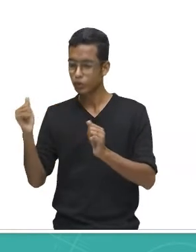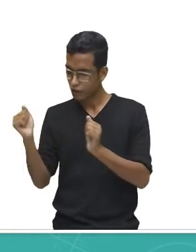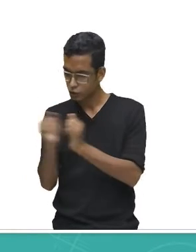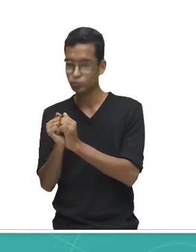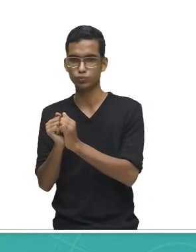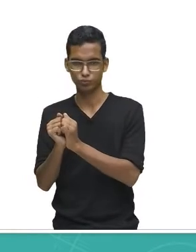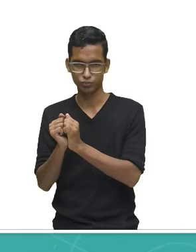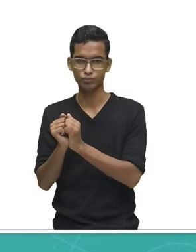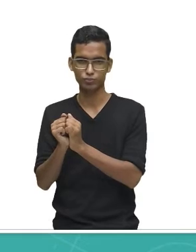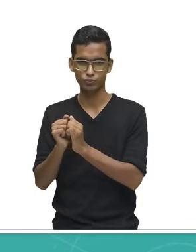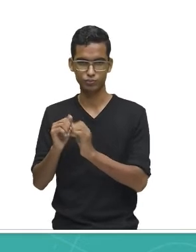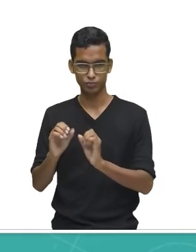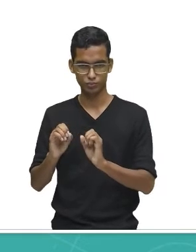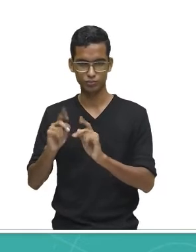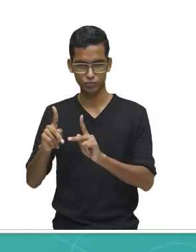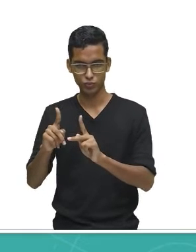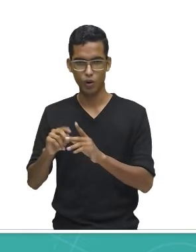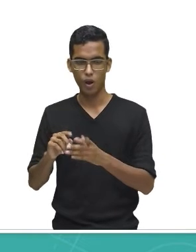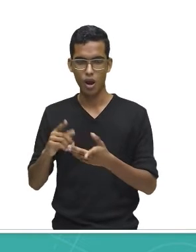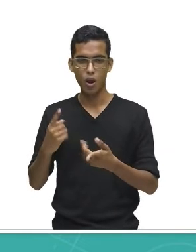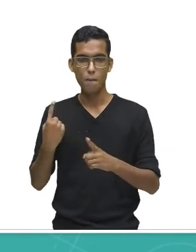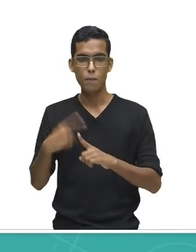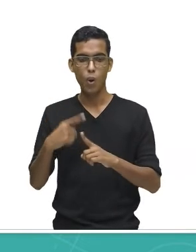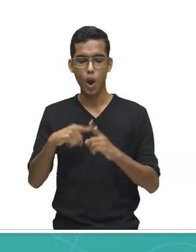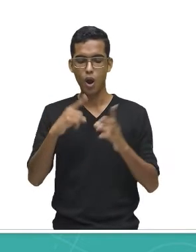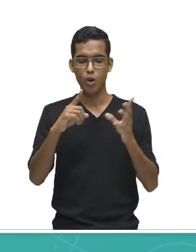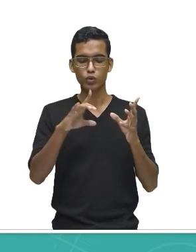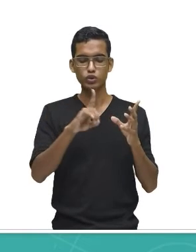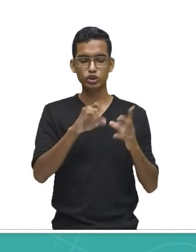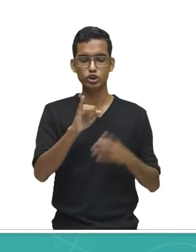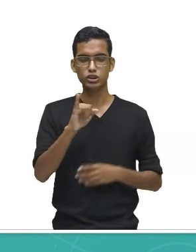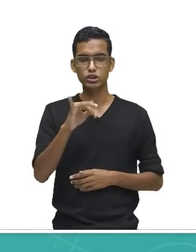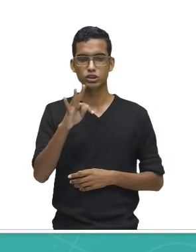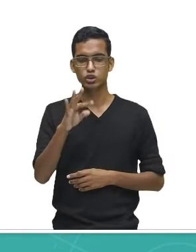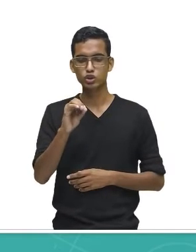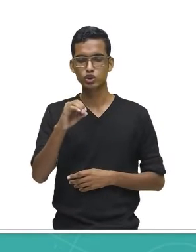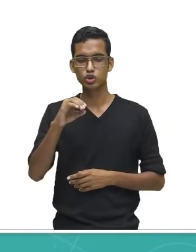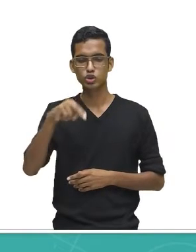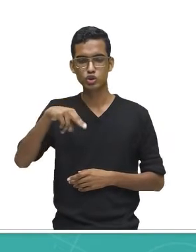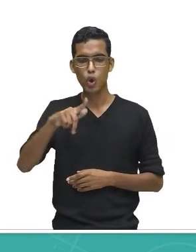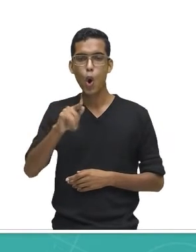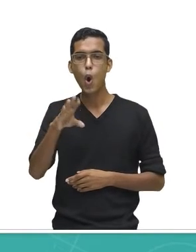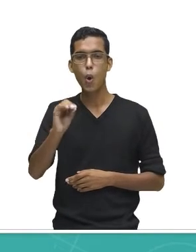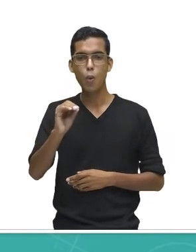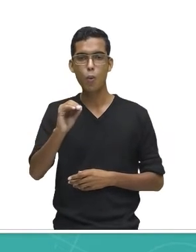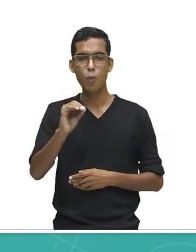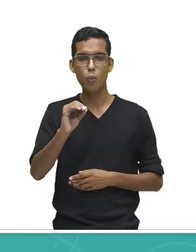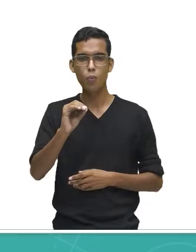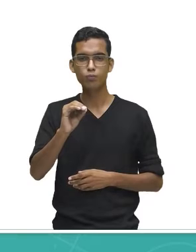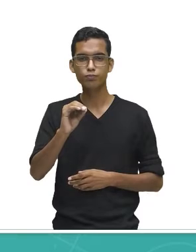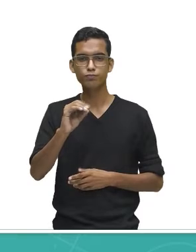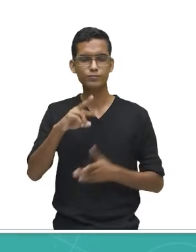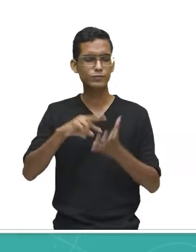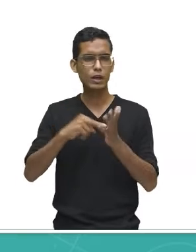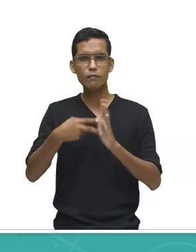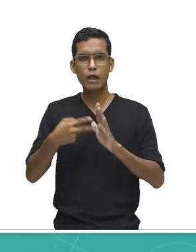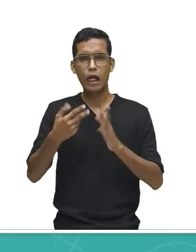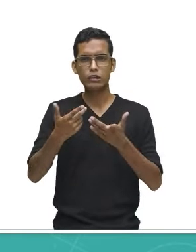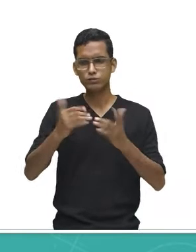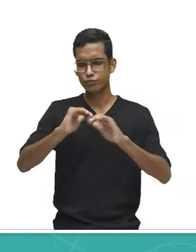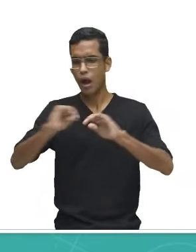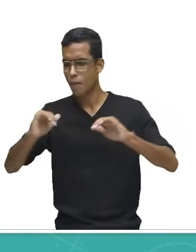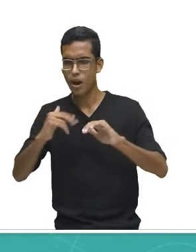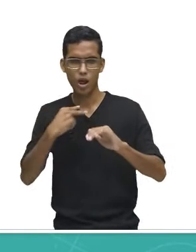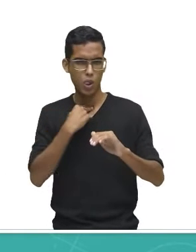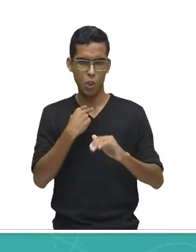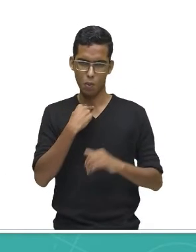Não, porque o ditongo não separa, né? Então, tem uma vogalzinha e uma